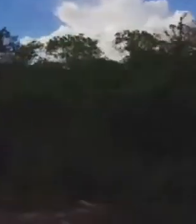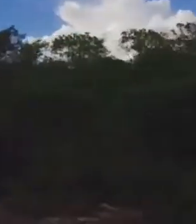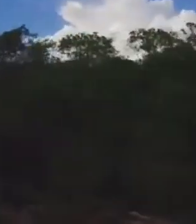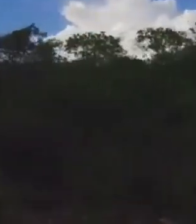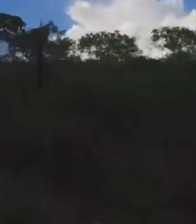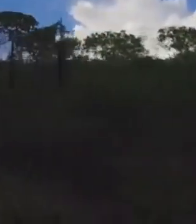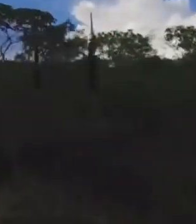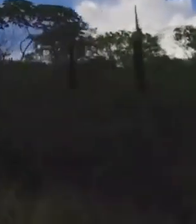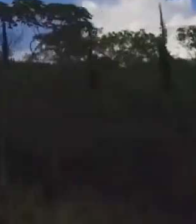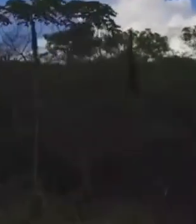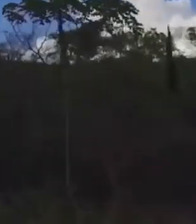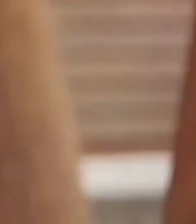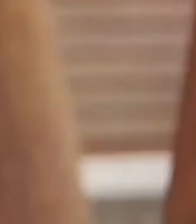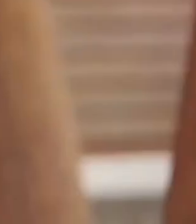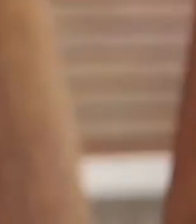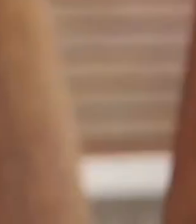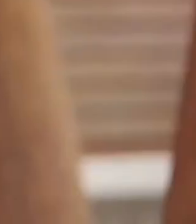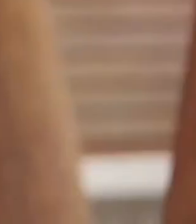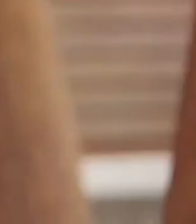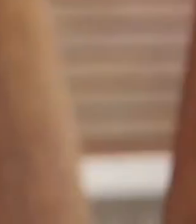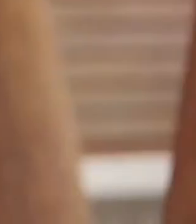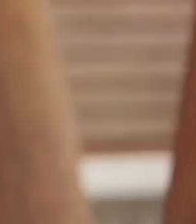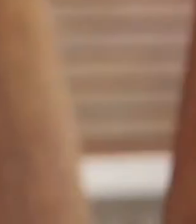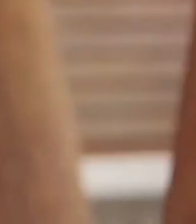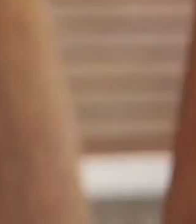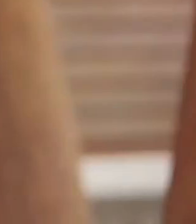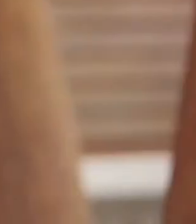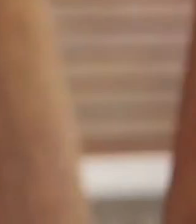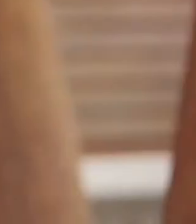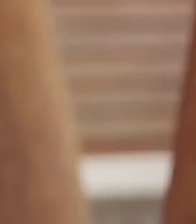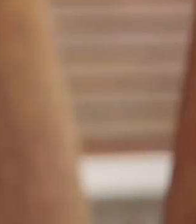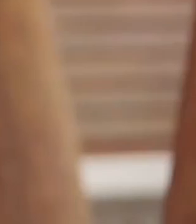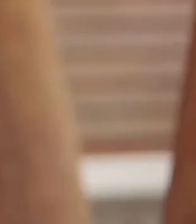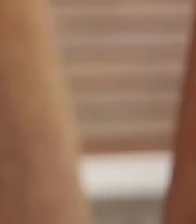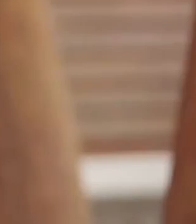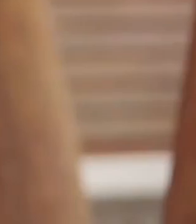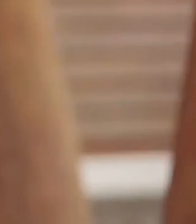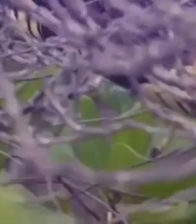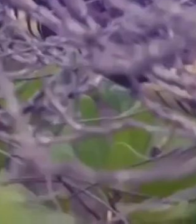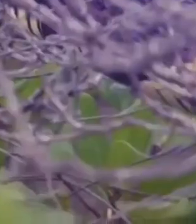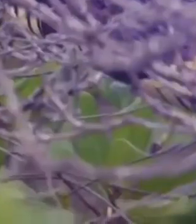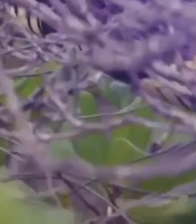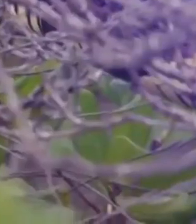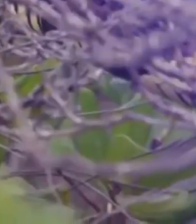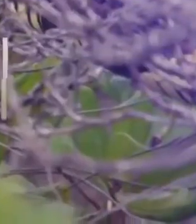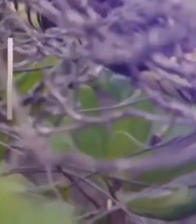Então temos tipos de planta, tipos de animais, eles só existem ali.